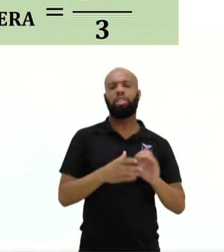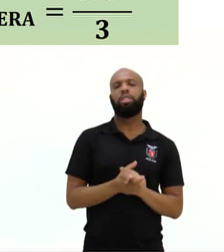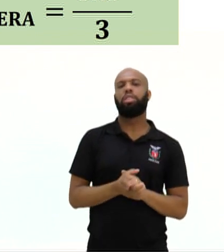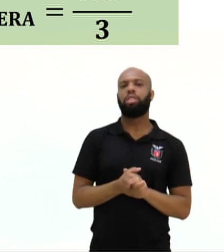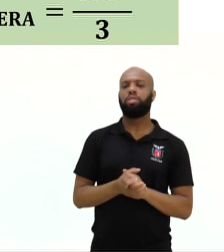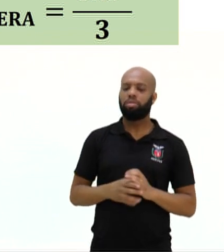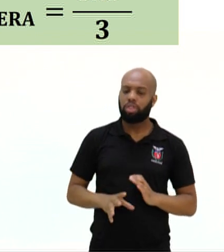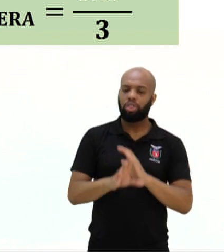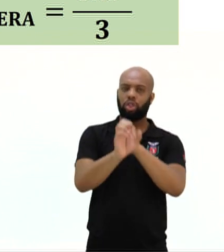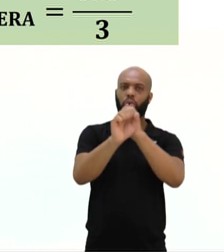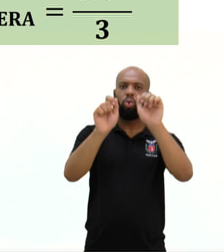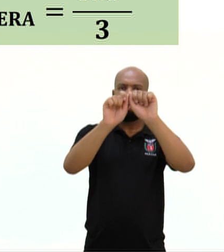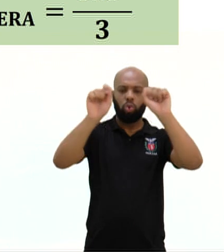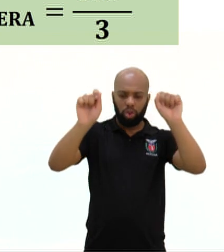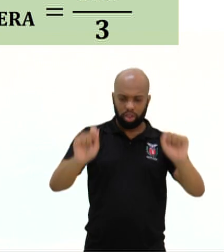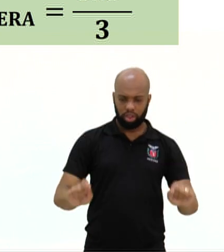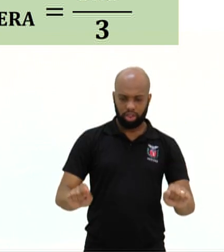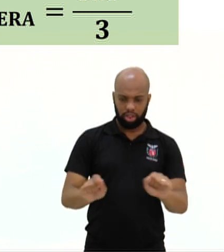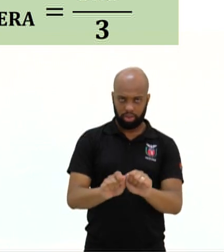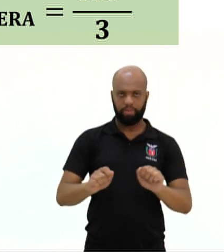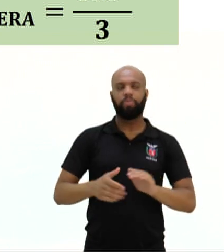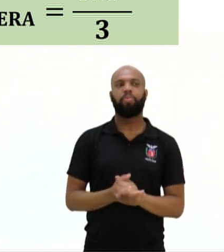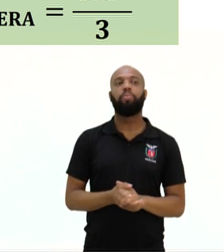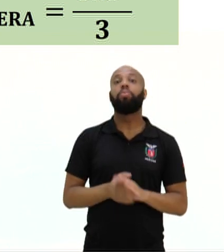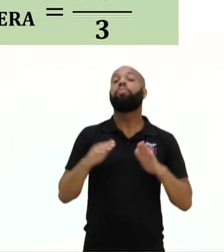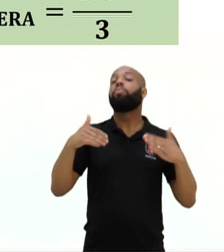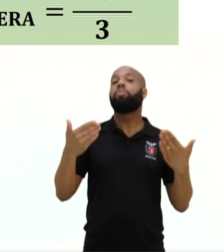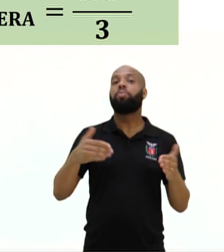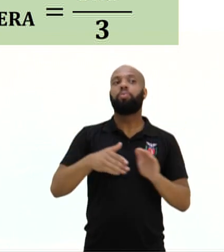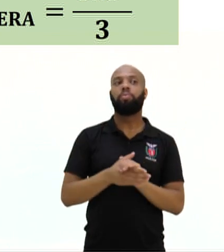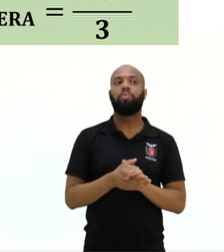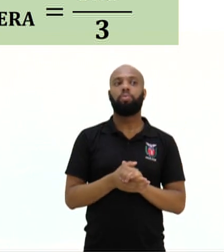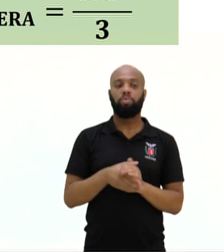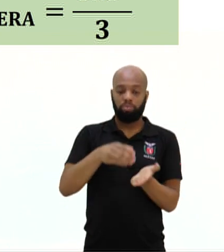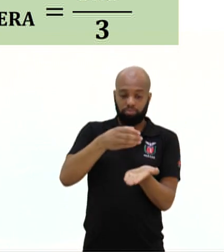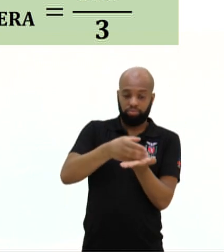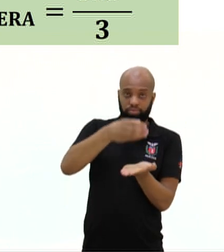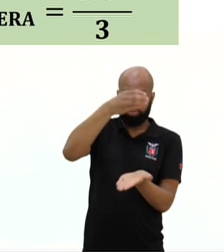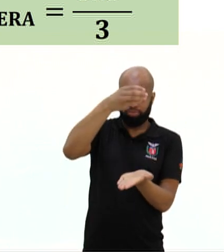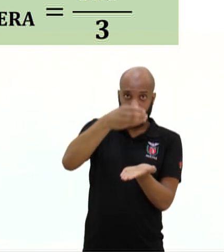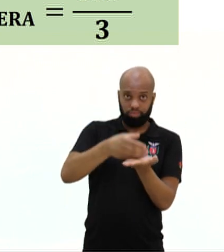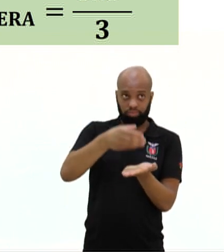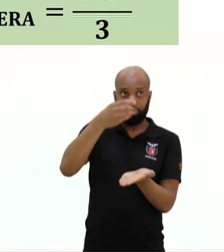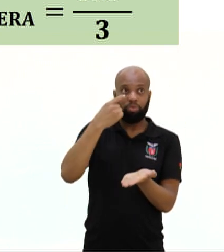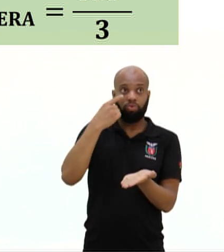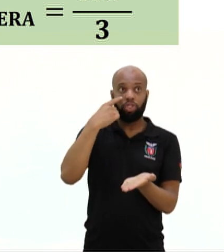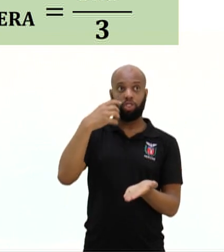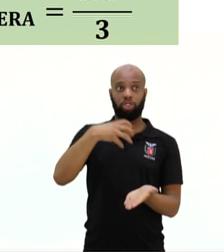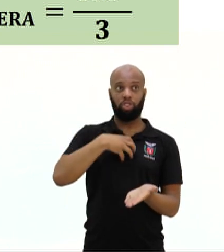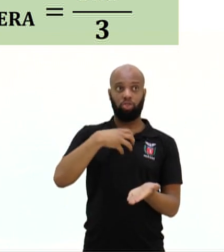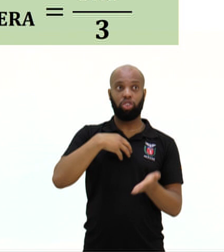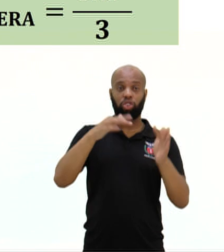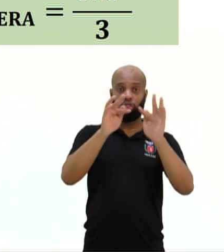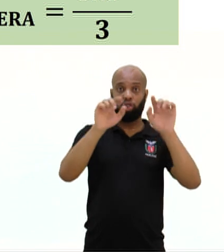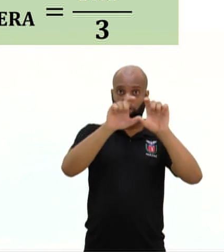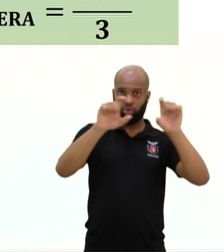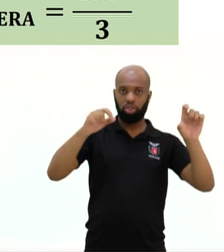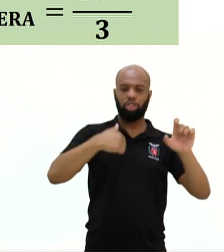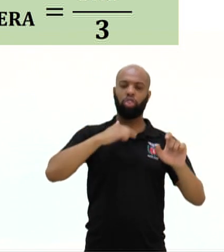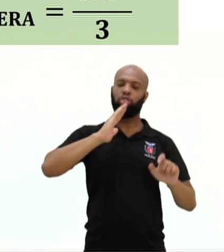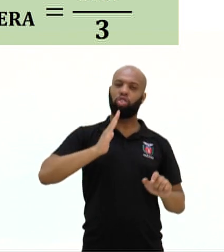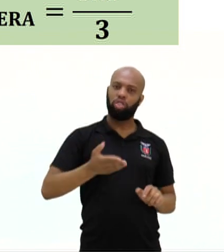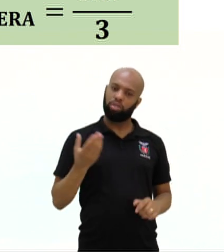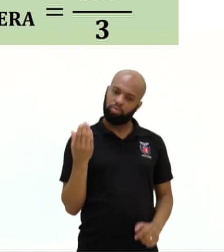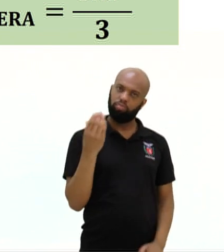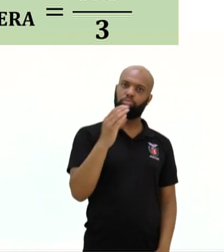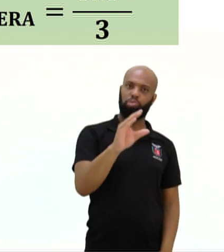né? Calculamos a área, né, deles. Então, assim, ó, o cilindro, olhem só como que é a fórmula, tá? A professora já colocou a fórmula